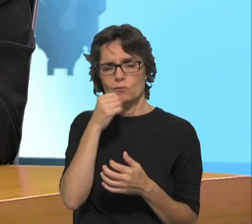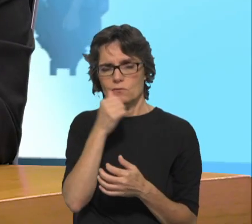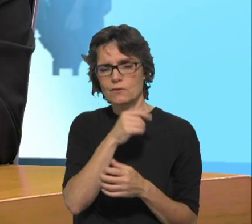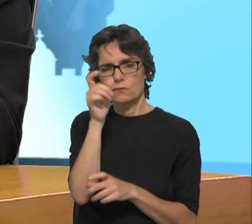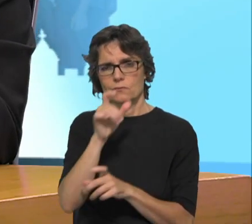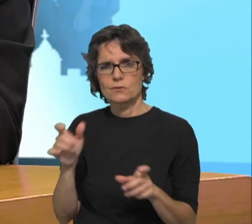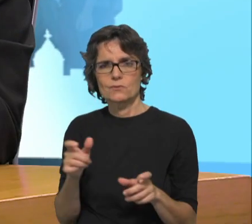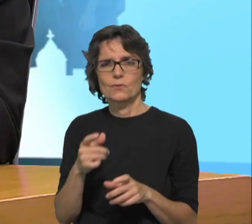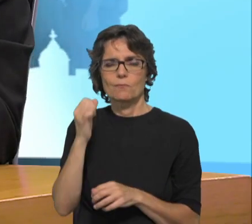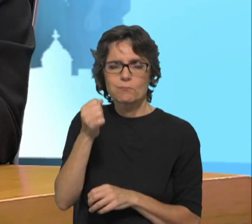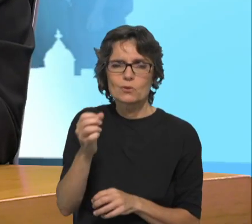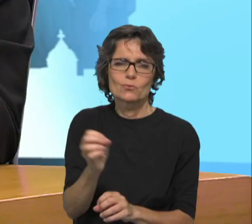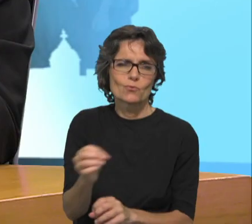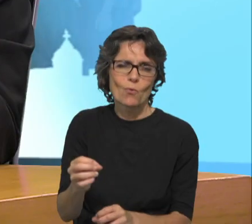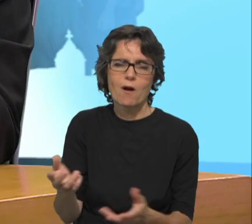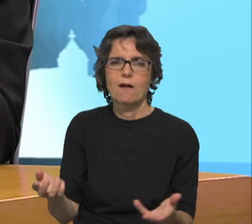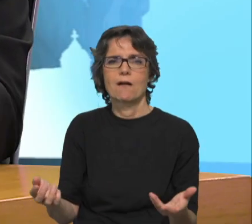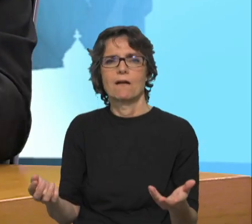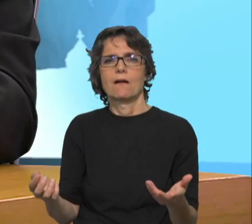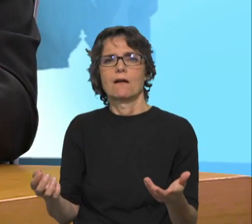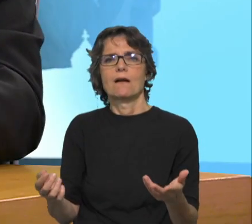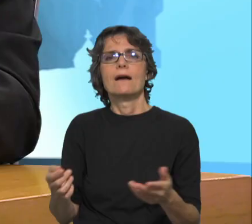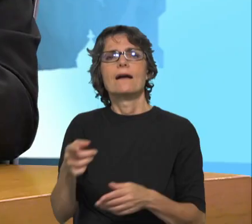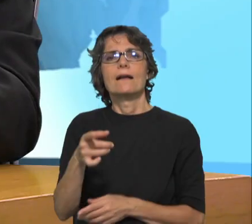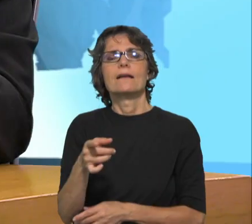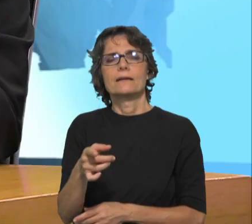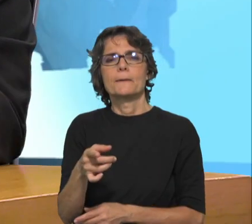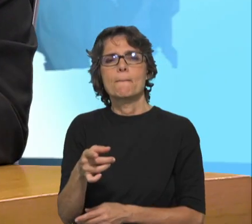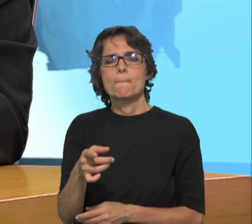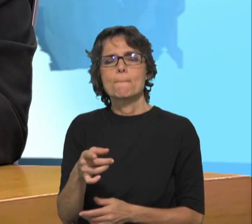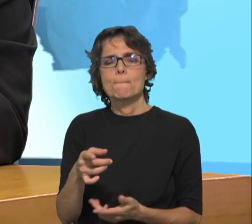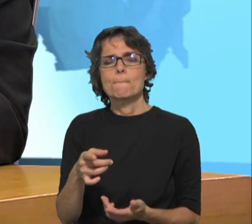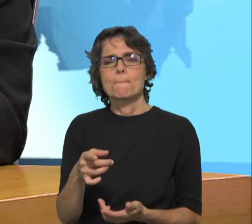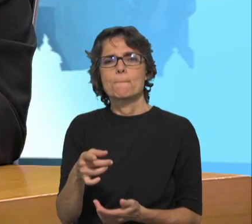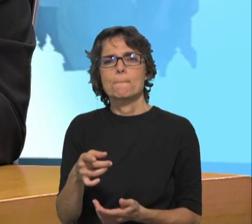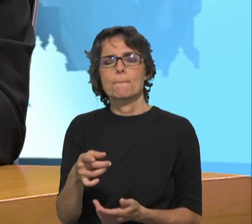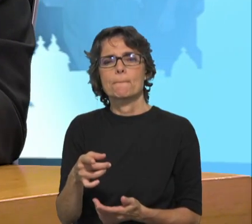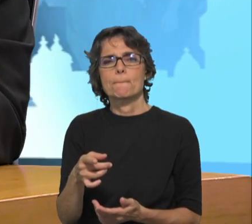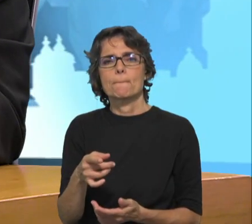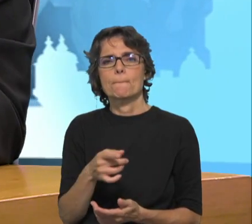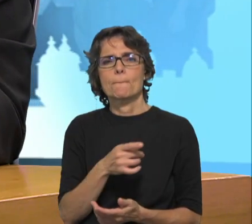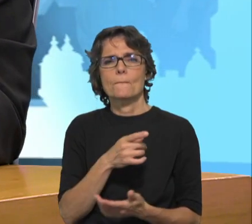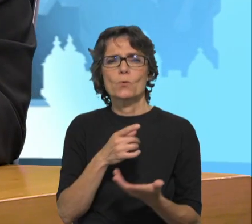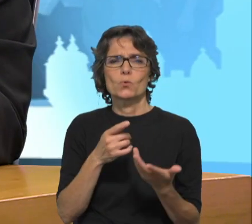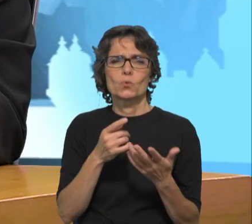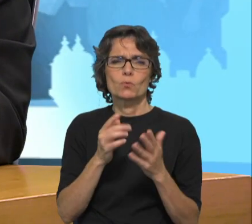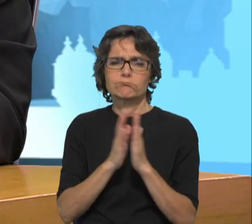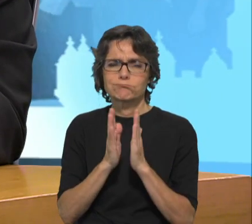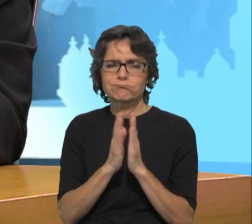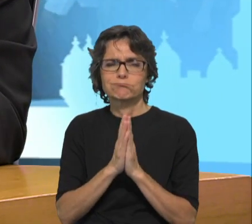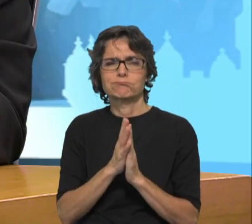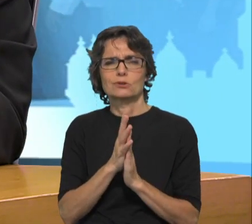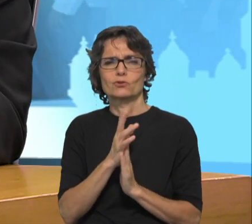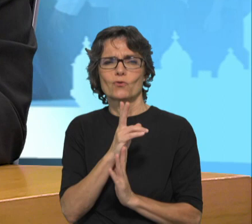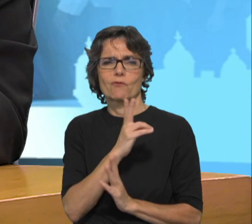seus pastores e que, de certa forma, denuncia os chefes religiosos de Israel que muitas vezes abandonam ou então servem